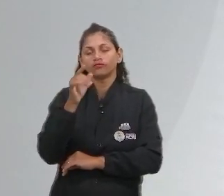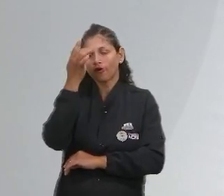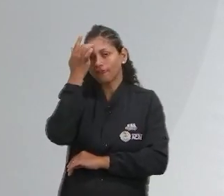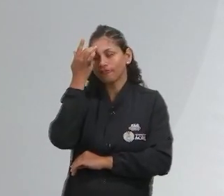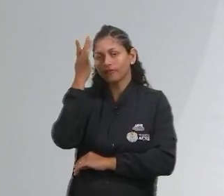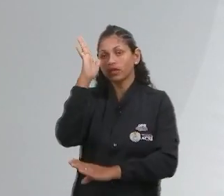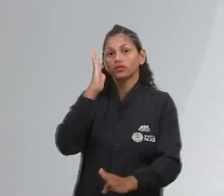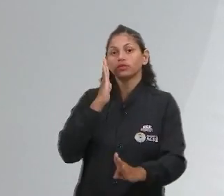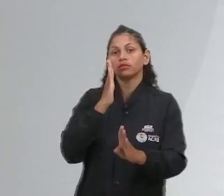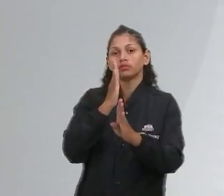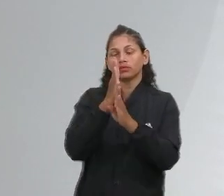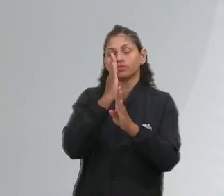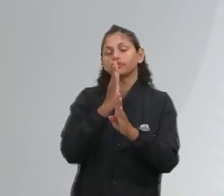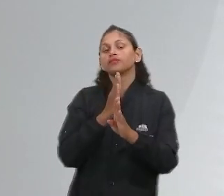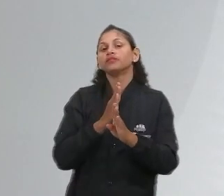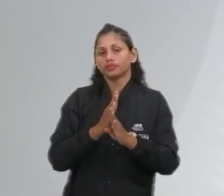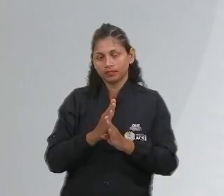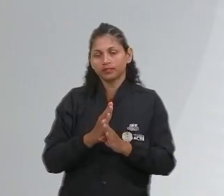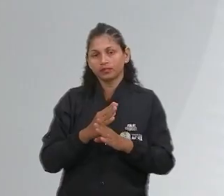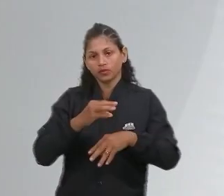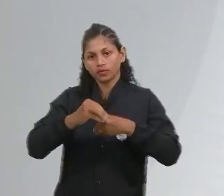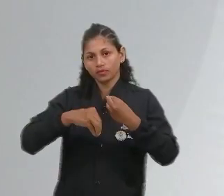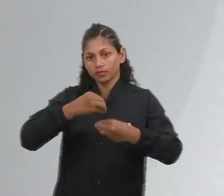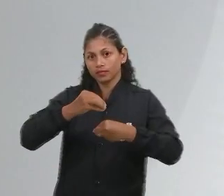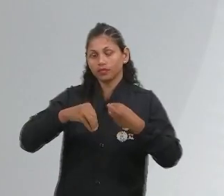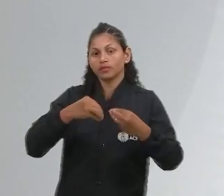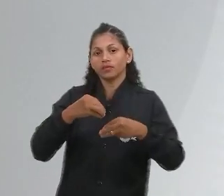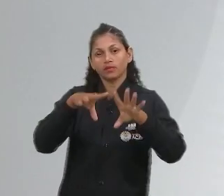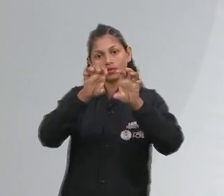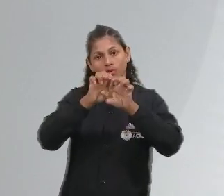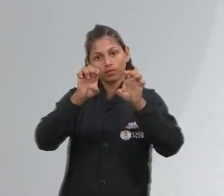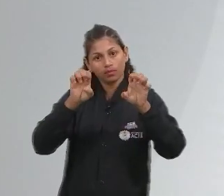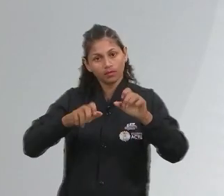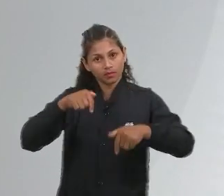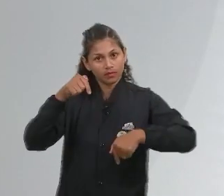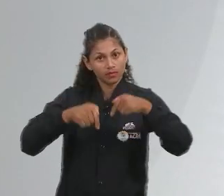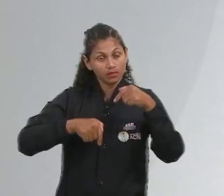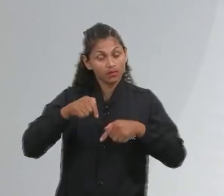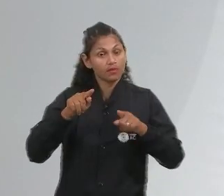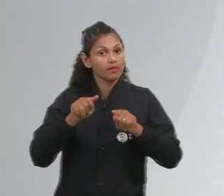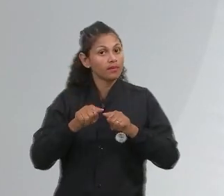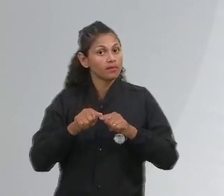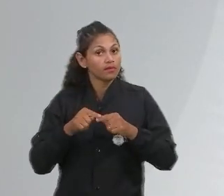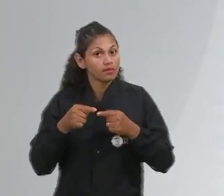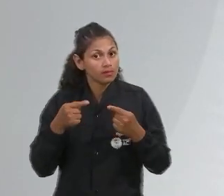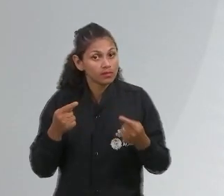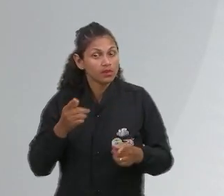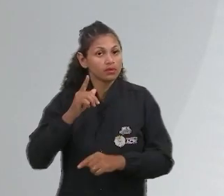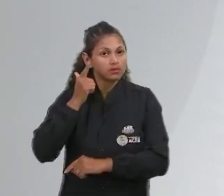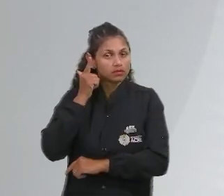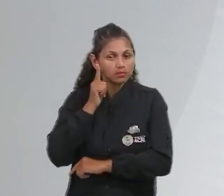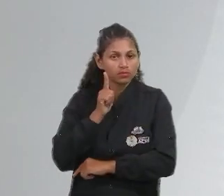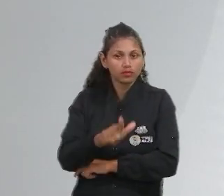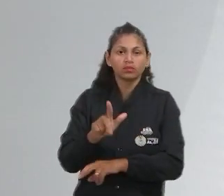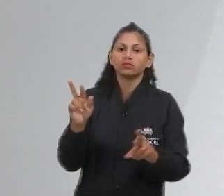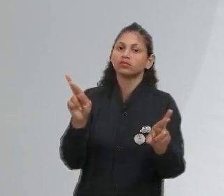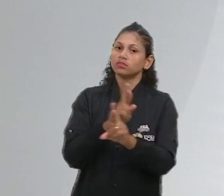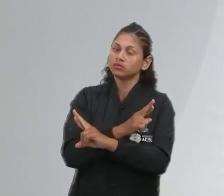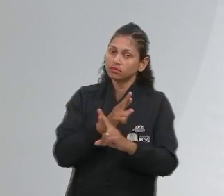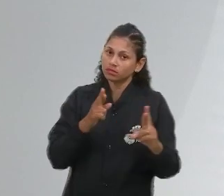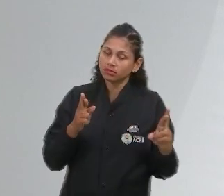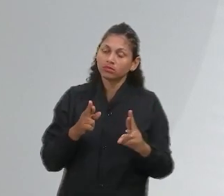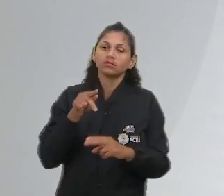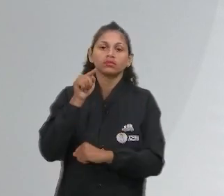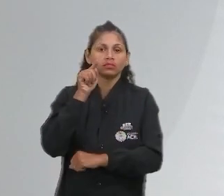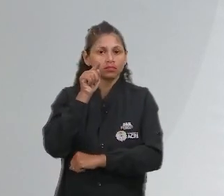de identificar na sua composição, na sua estrutura química. Mas nós vamos conseguir aí fazer a relação e você